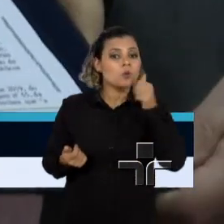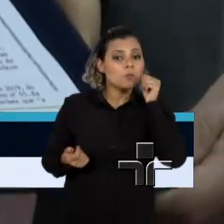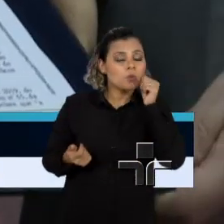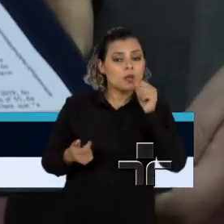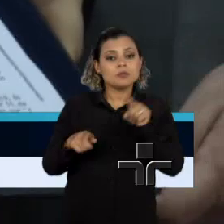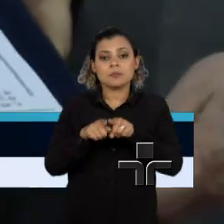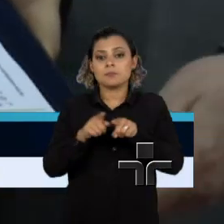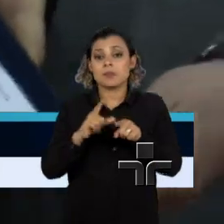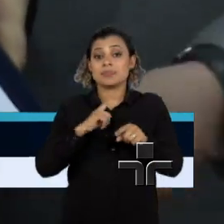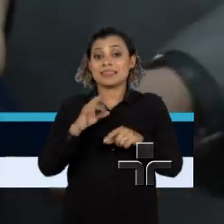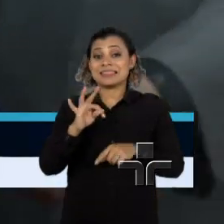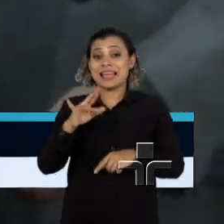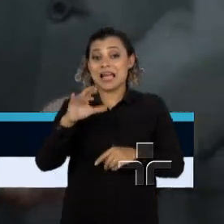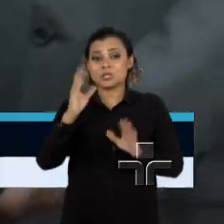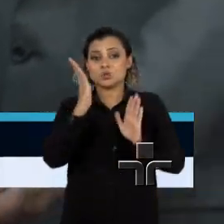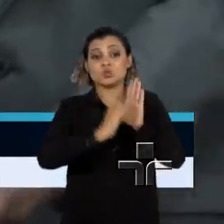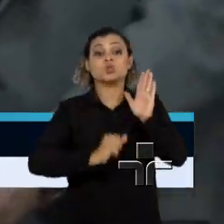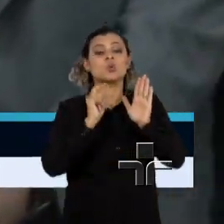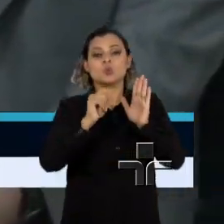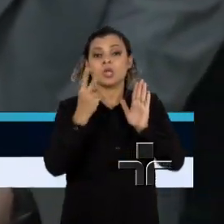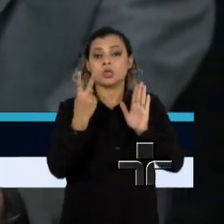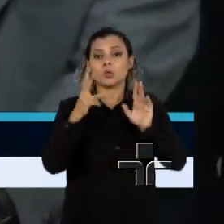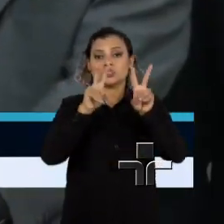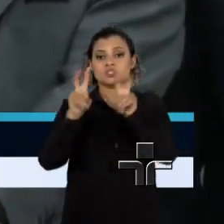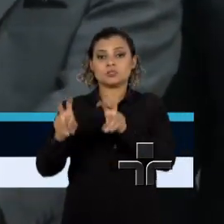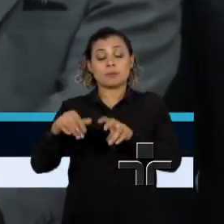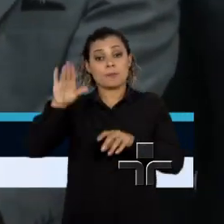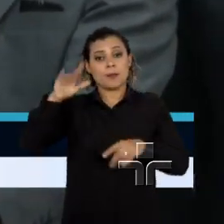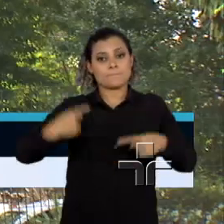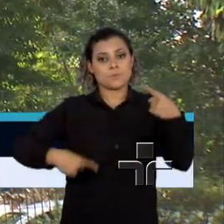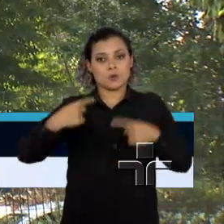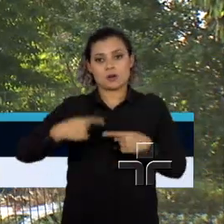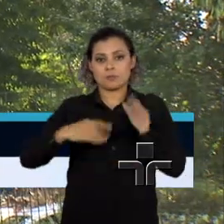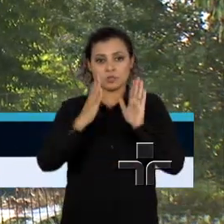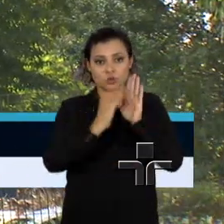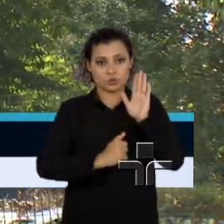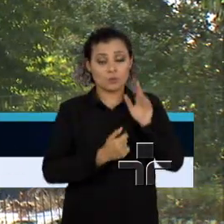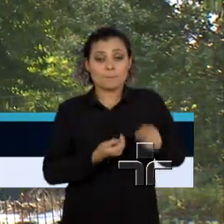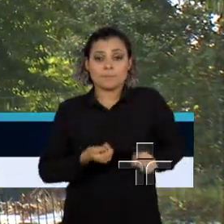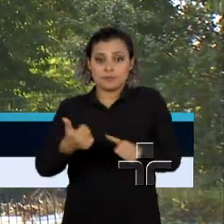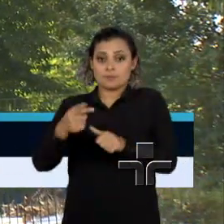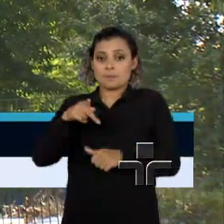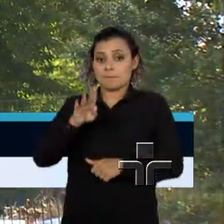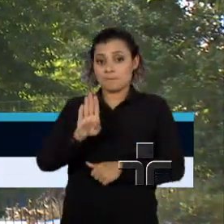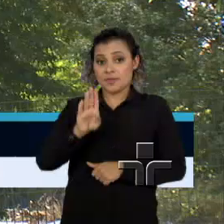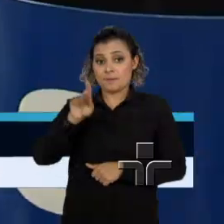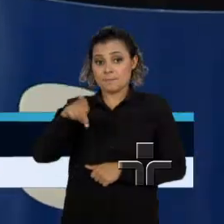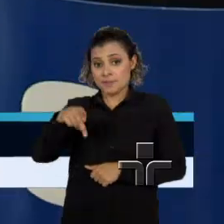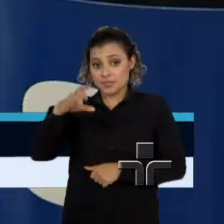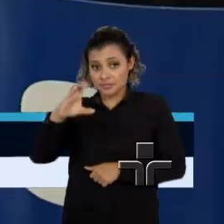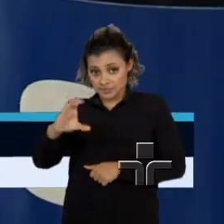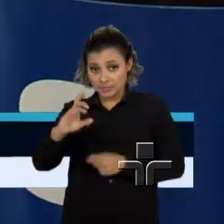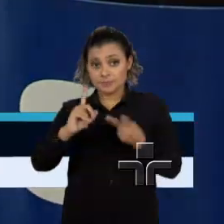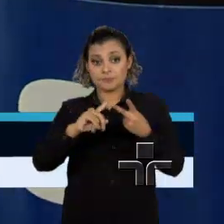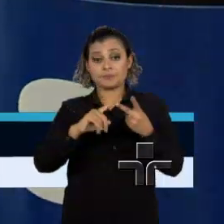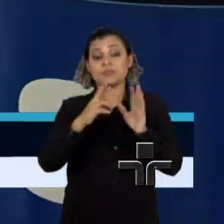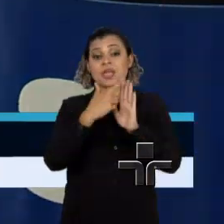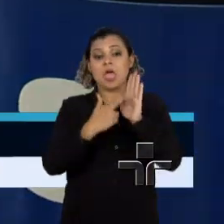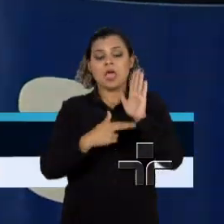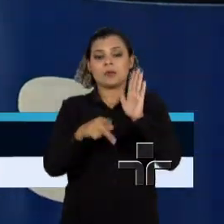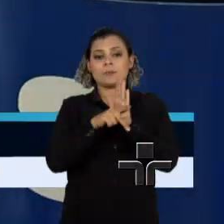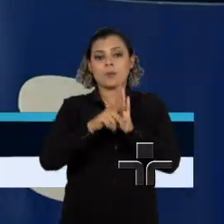Gereissati suprimiu da proposta 2 temas mais polêmicos: o benefício de prestação continuada e as regras